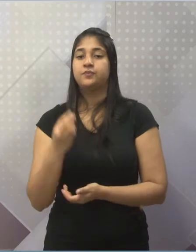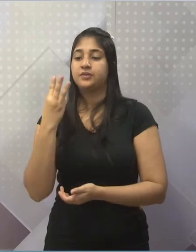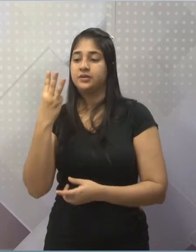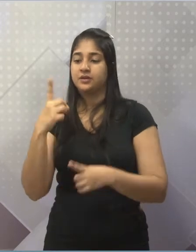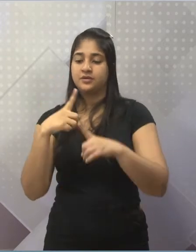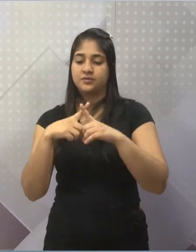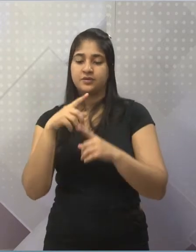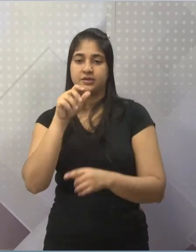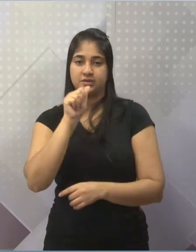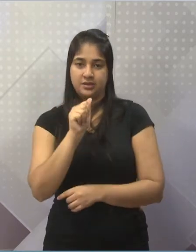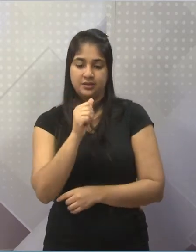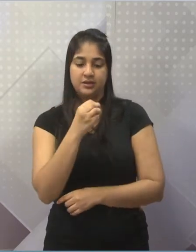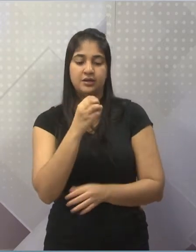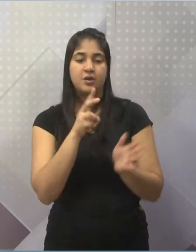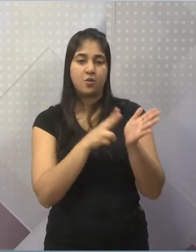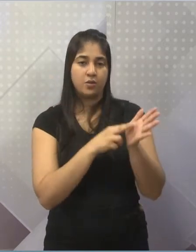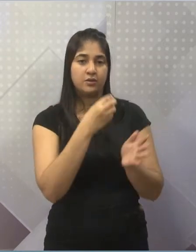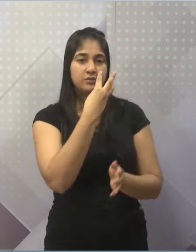A, 3A.